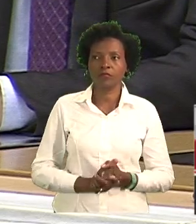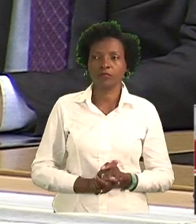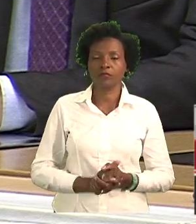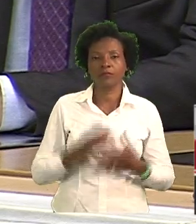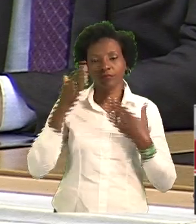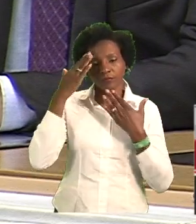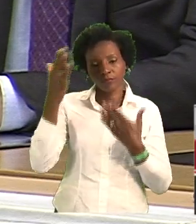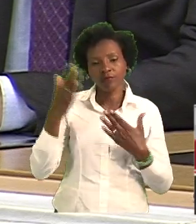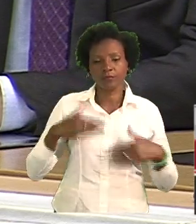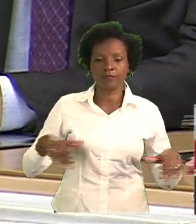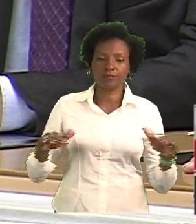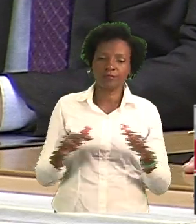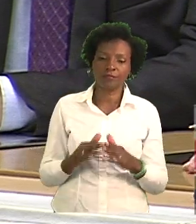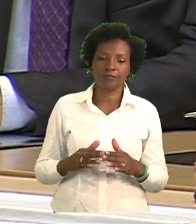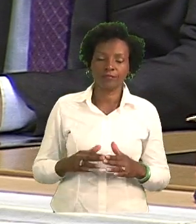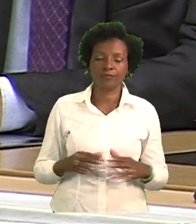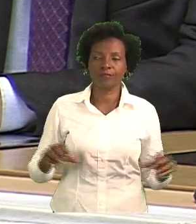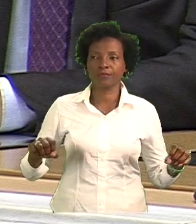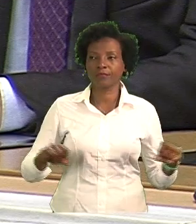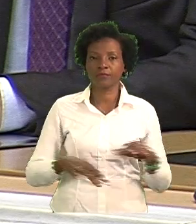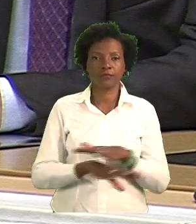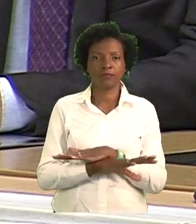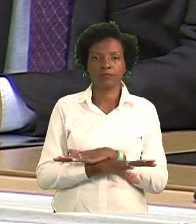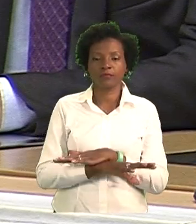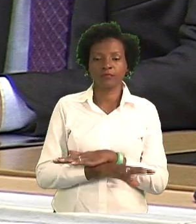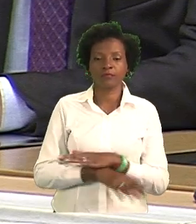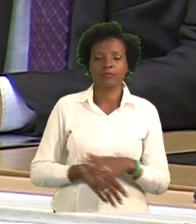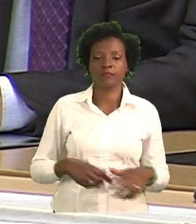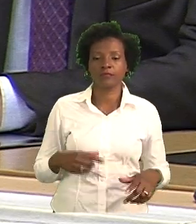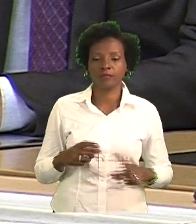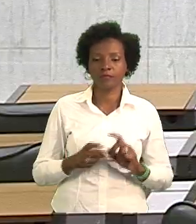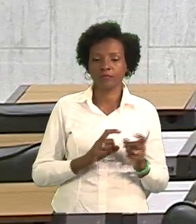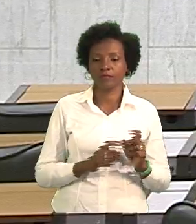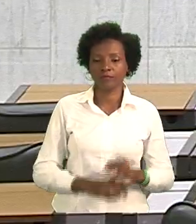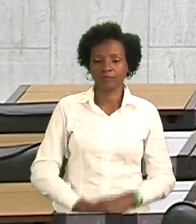obrigado a todos está encerrada a presente reunião